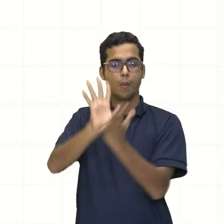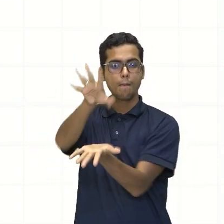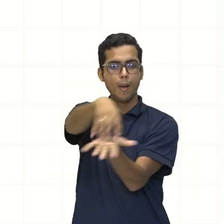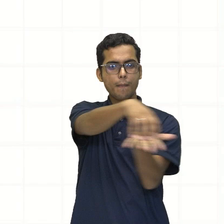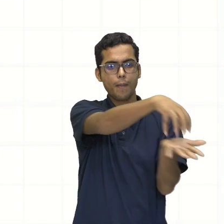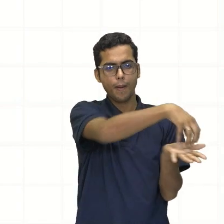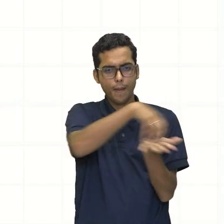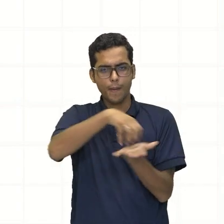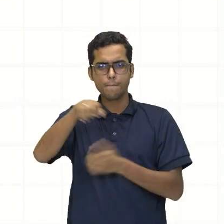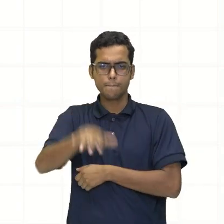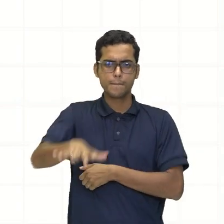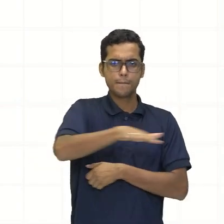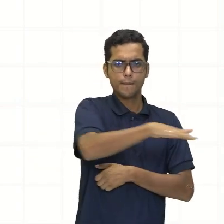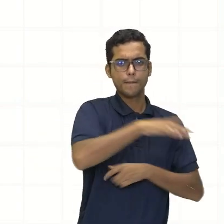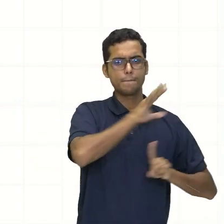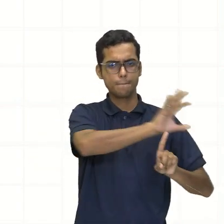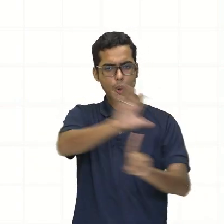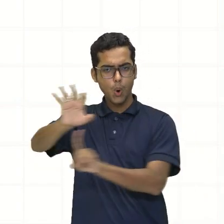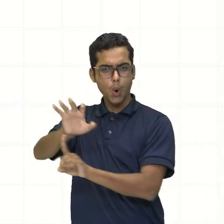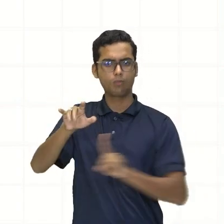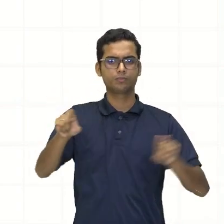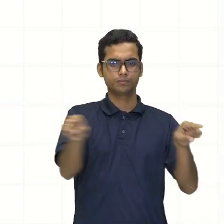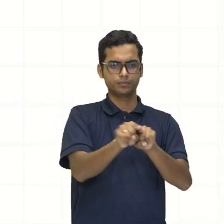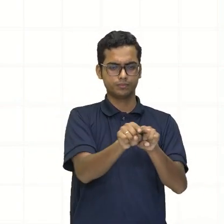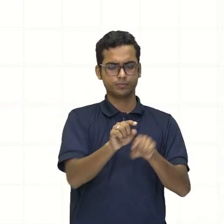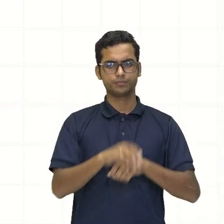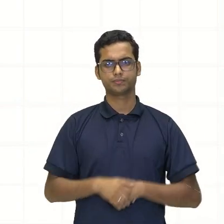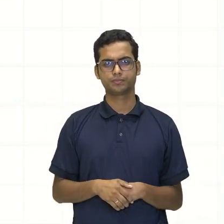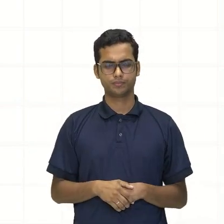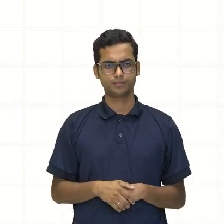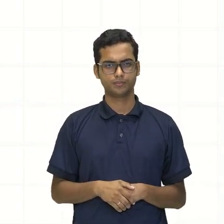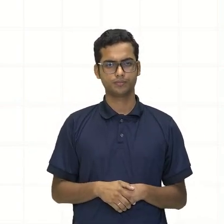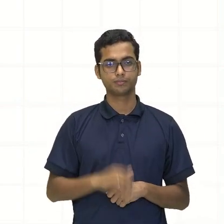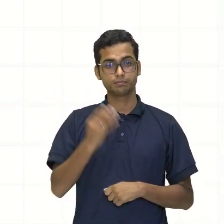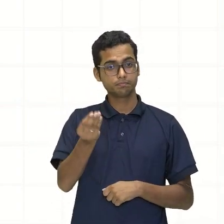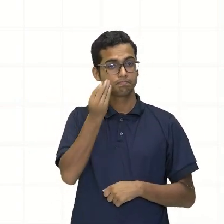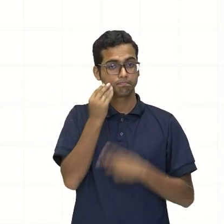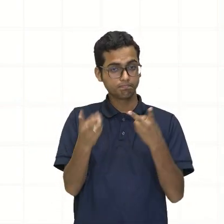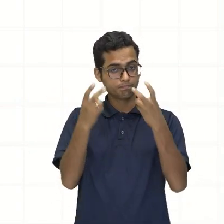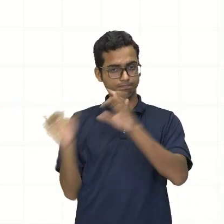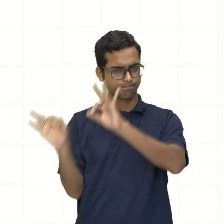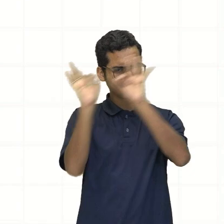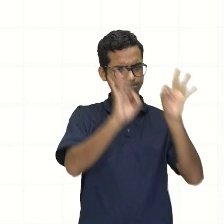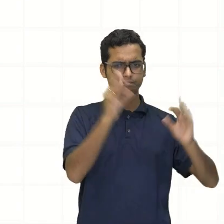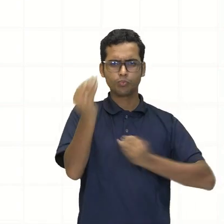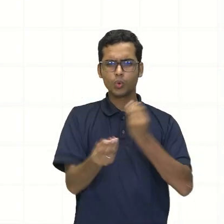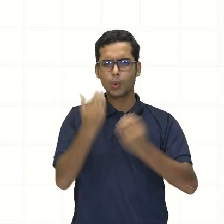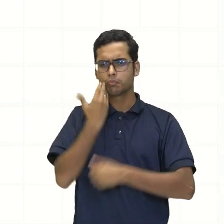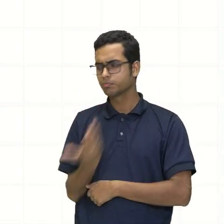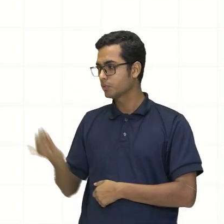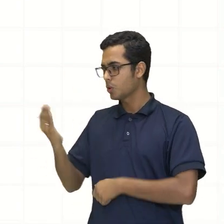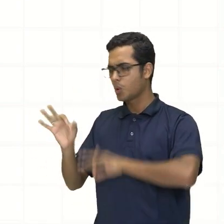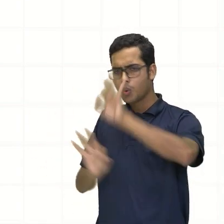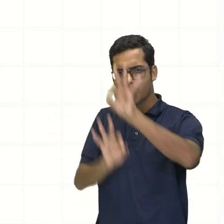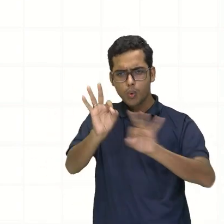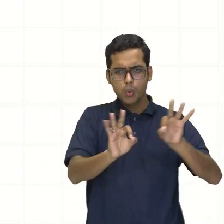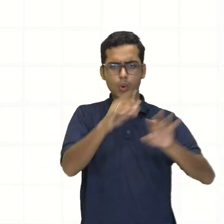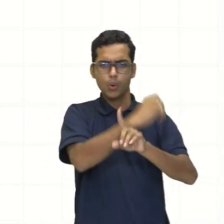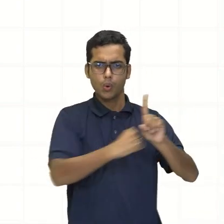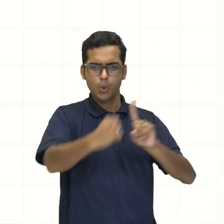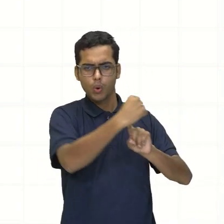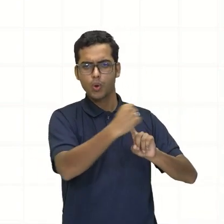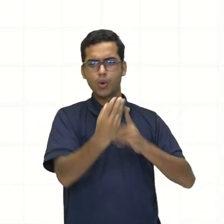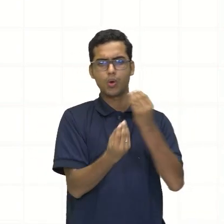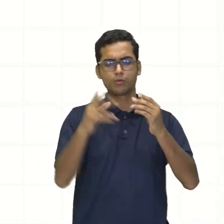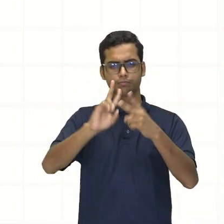tribos com áreas de influência. Então, observem que eles vão se organizar com o objetivo de tornar a